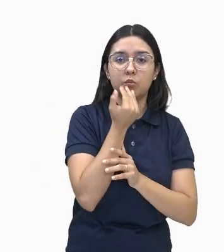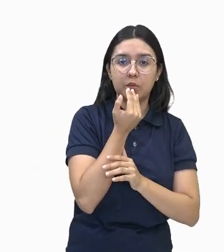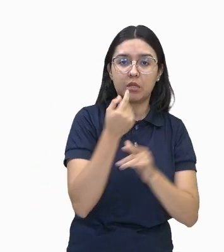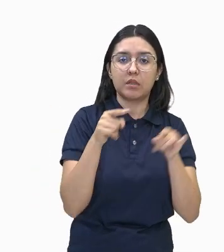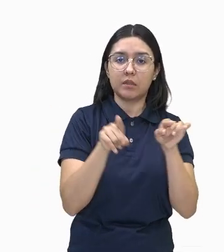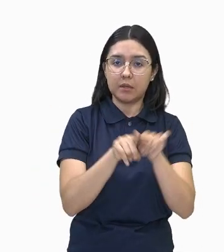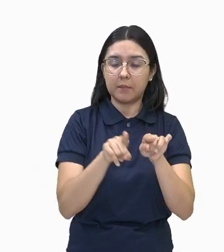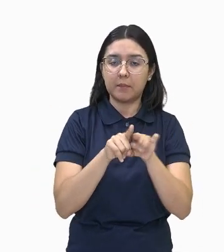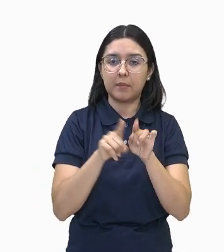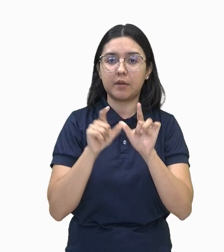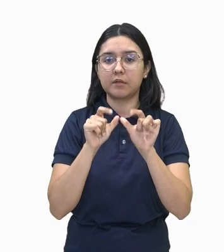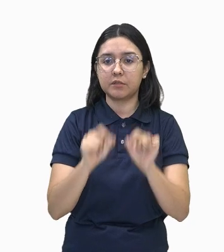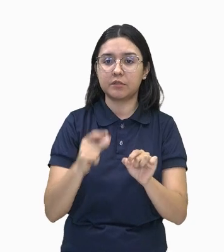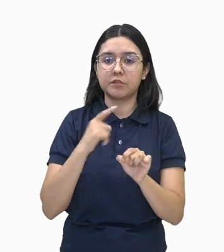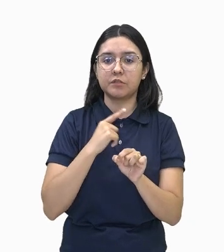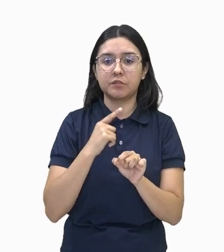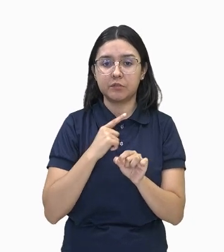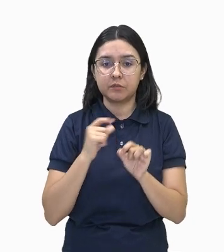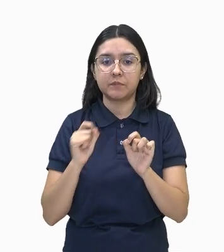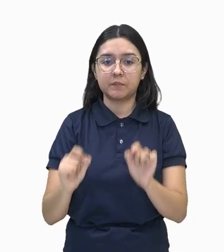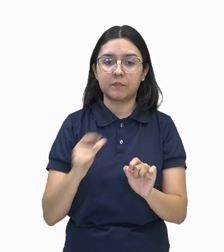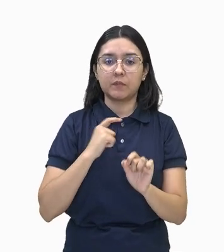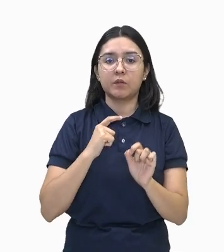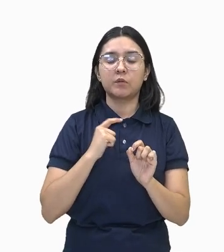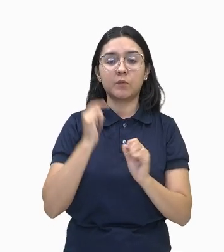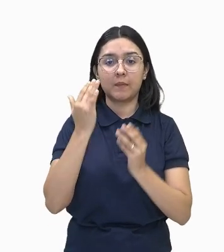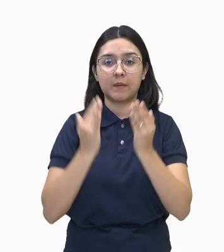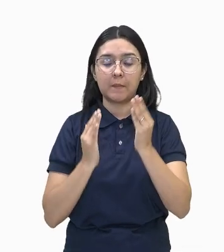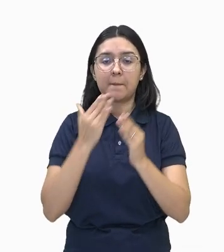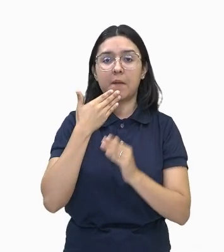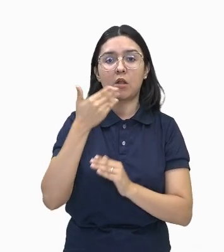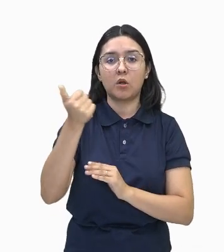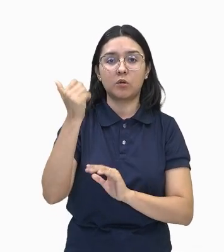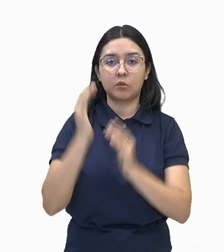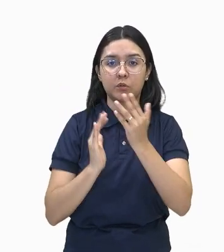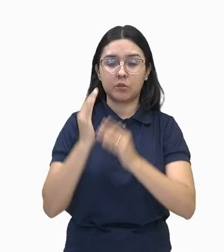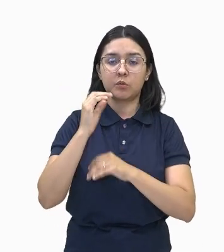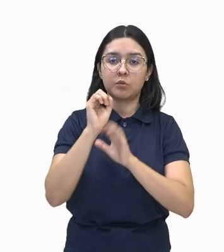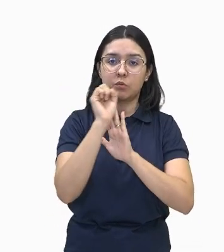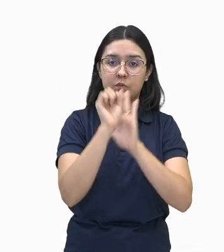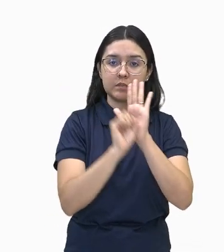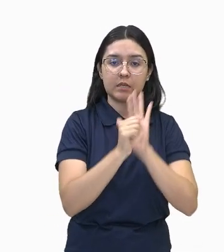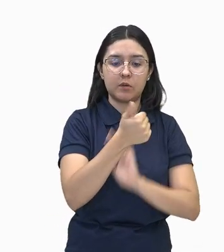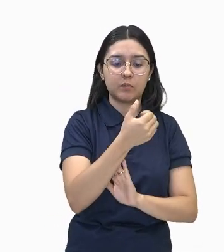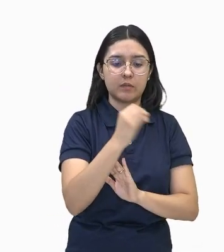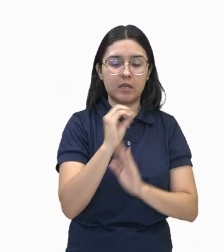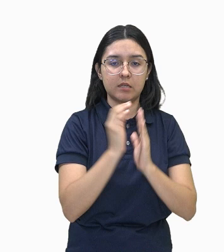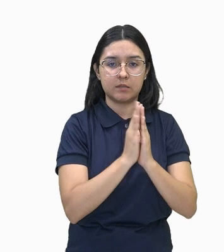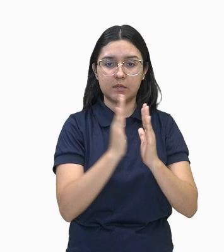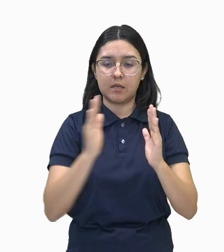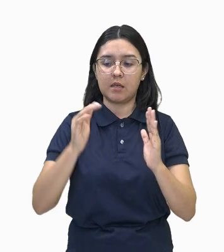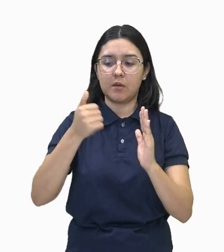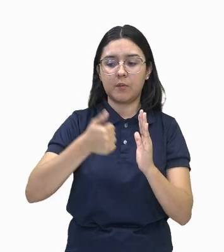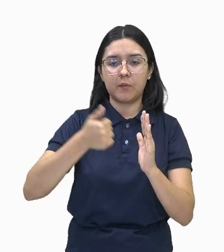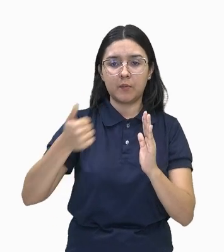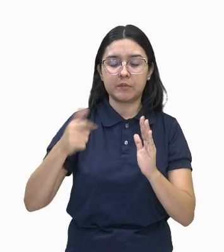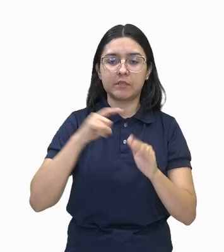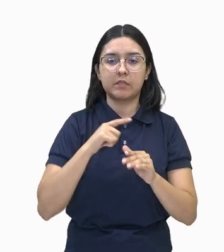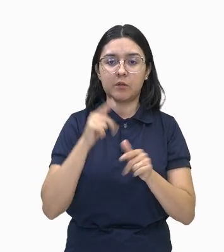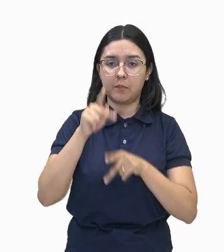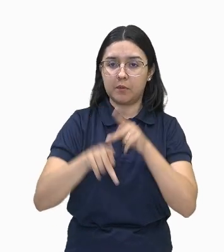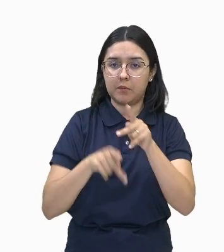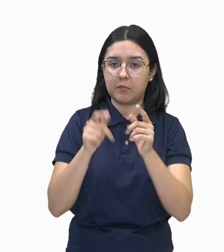e também da melhoria do clima no século X e século XI. O aumento populacional